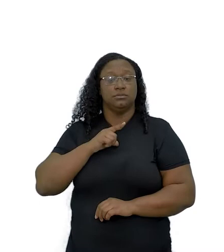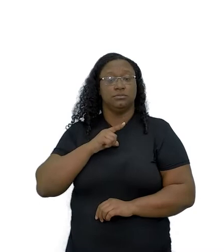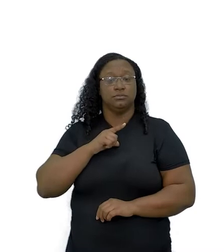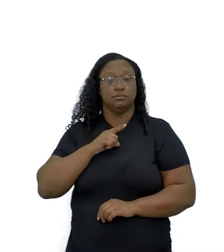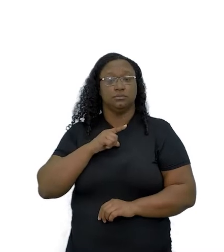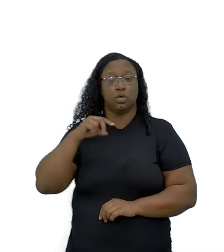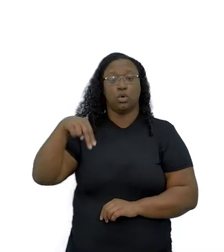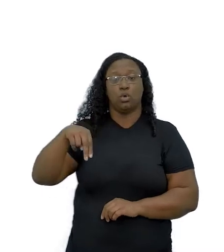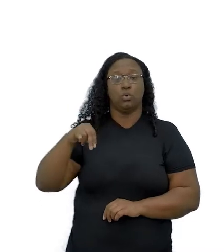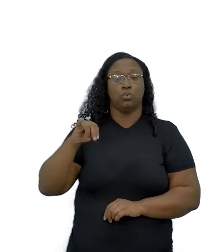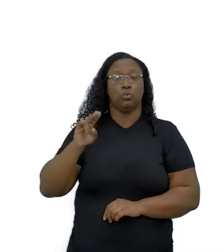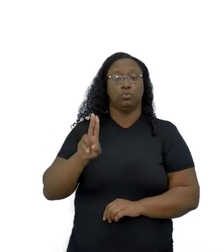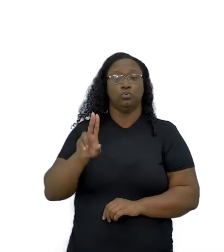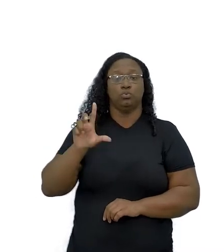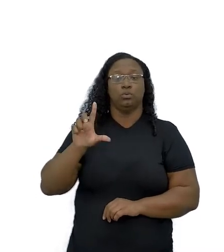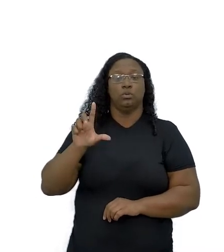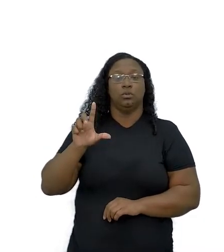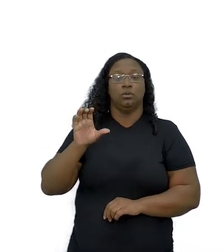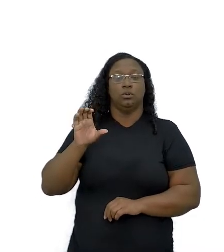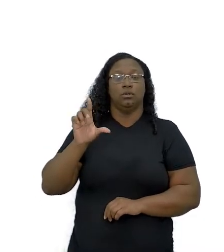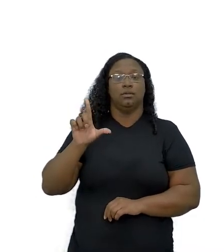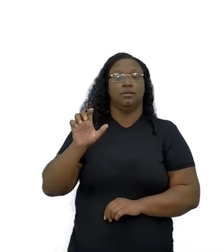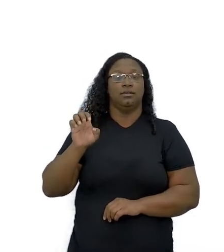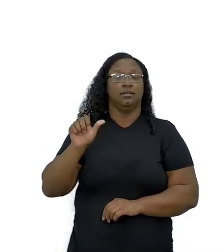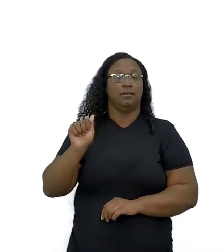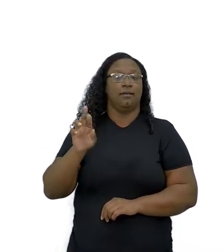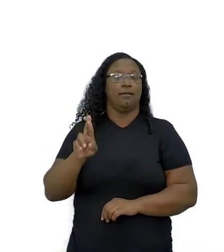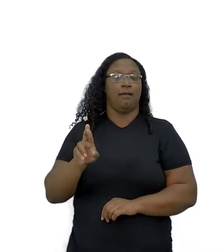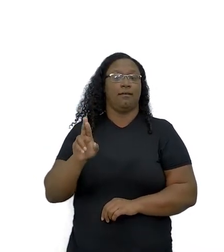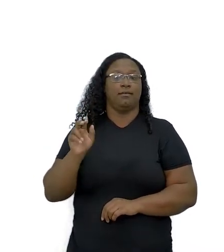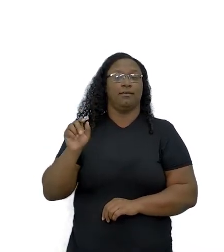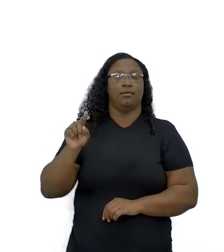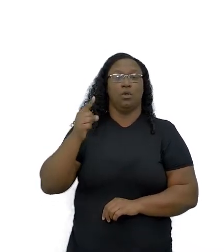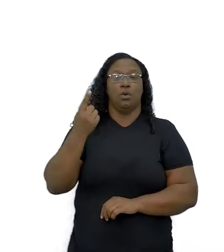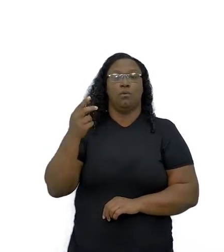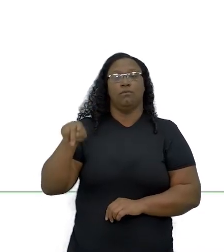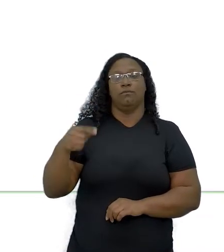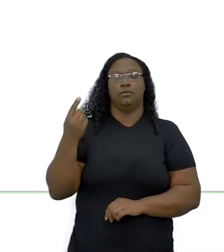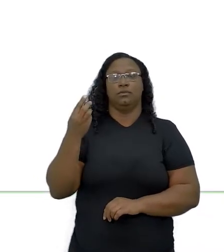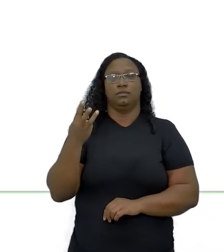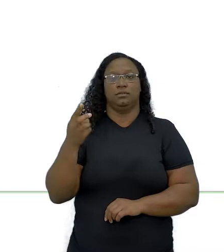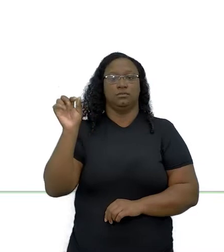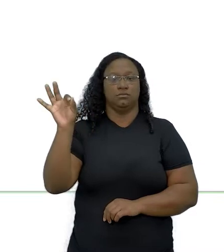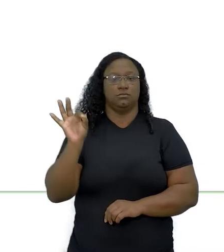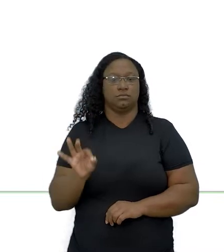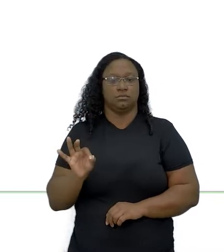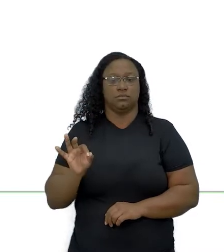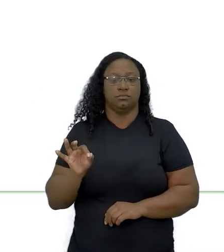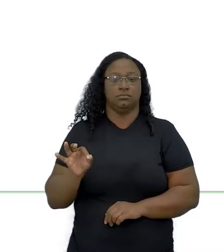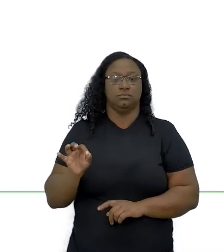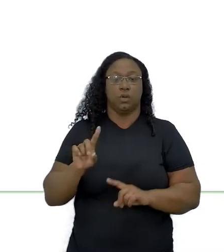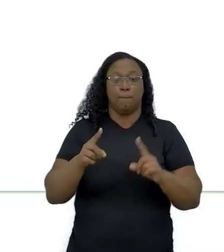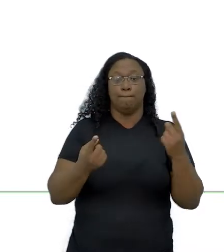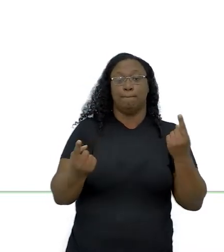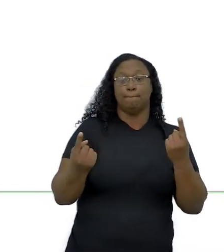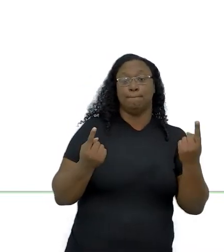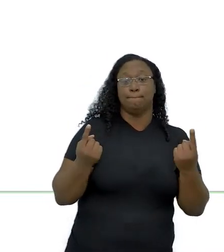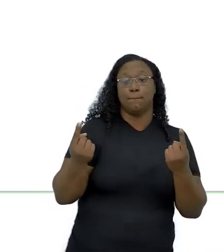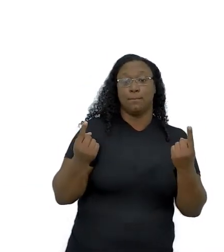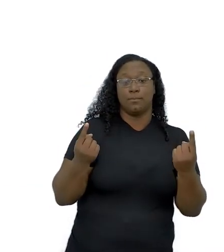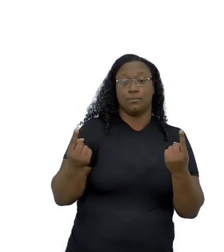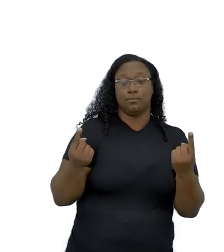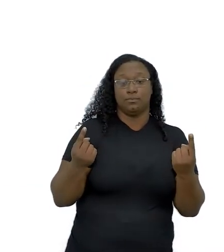nuclear 1,3%, carvão mineral ele usa bem pouco, né? Comparado ao mundo, ó. Carvão mineral aqui no mundo